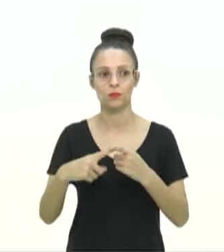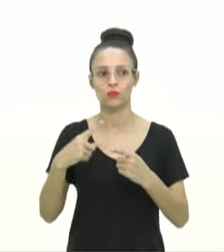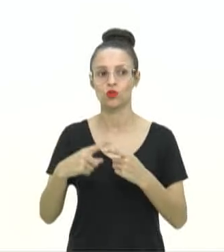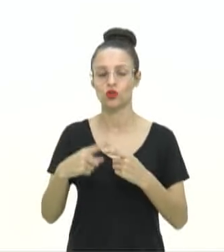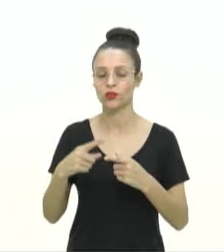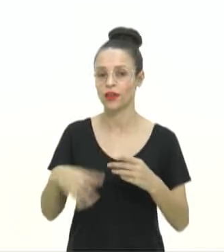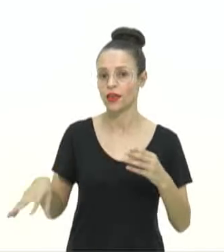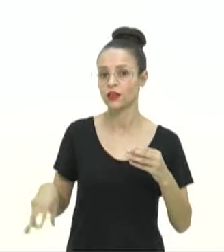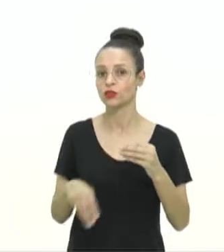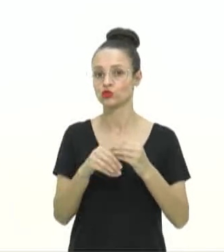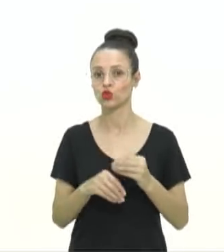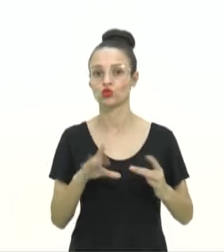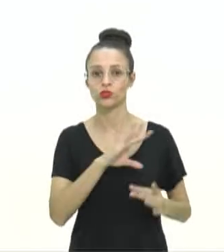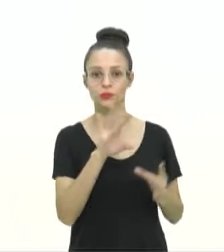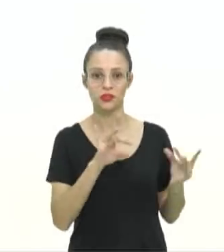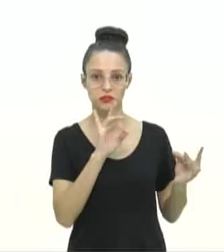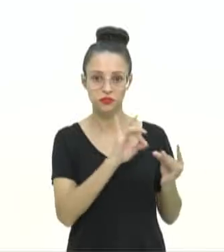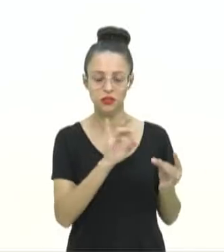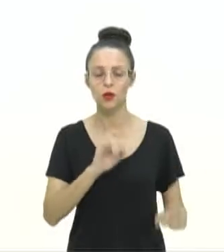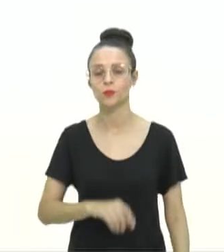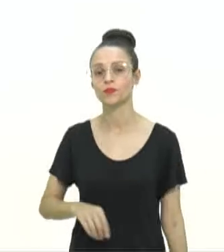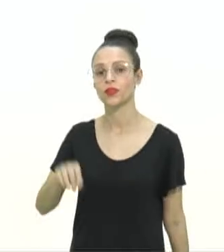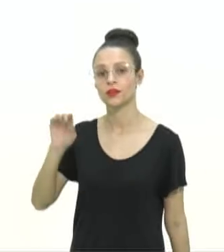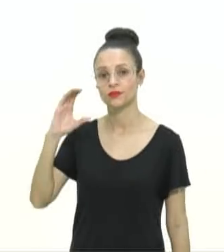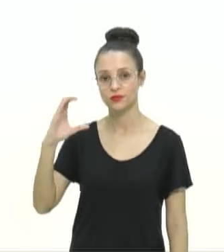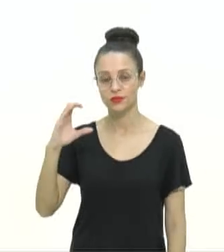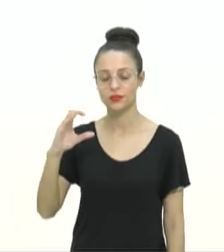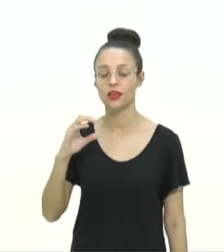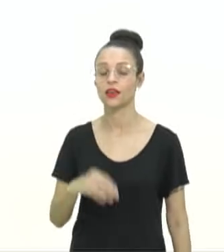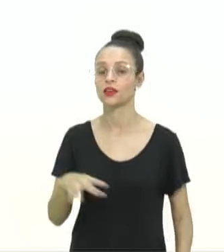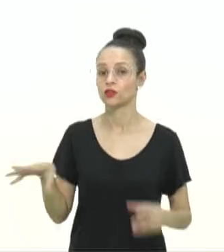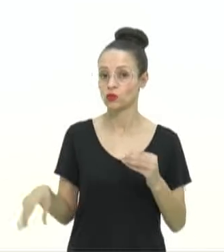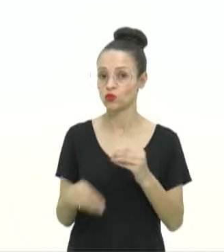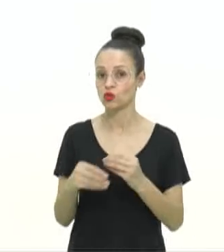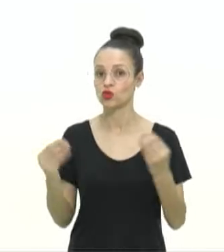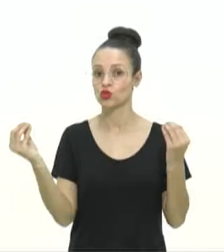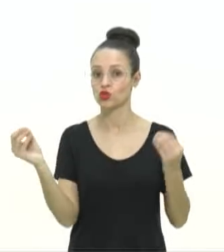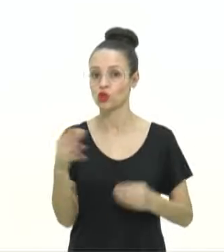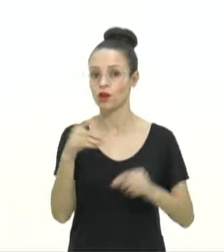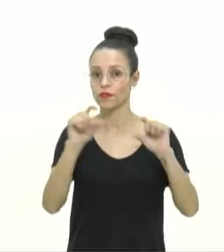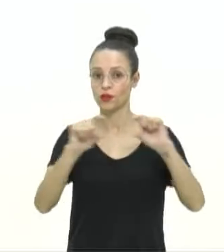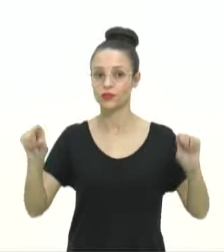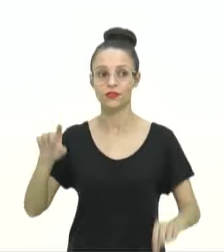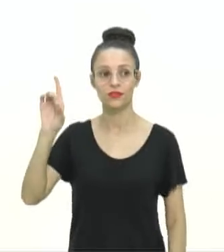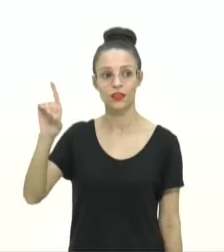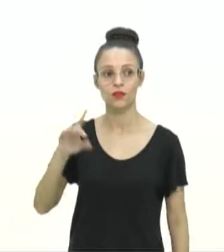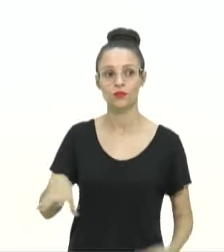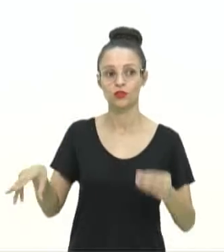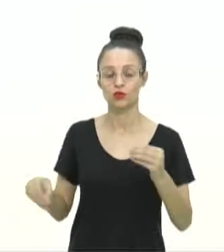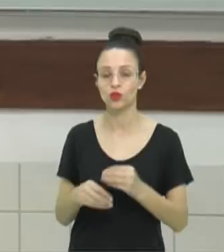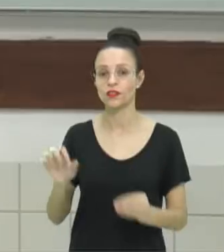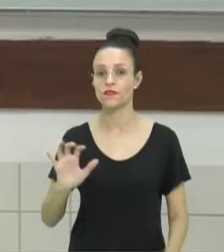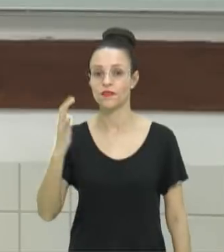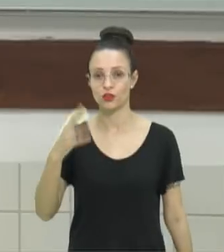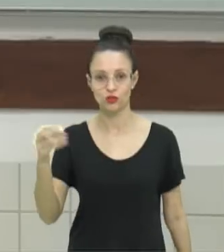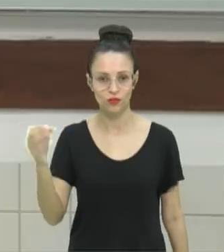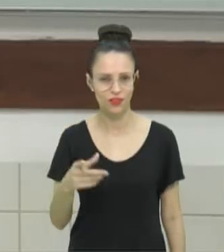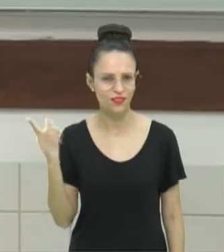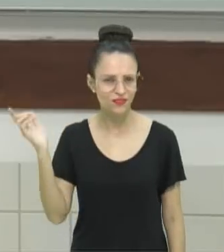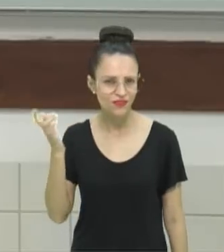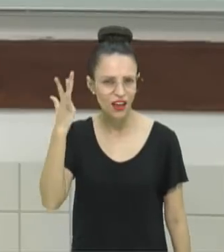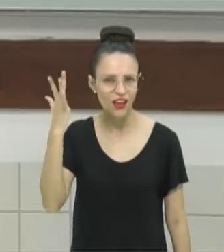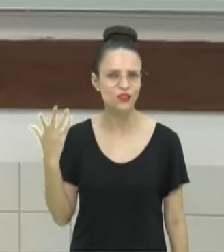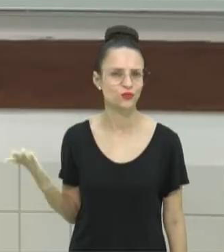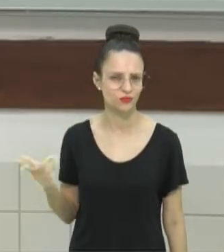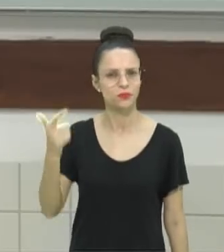introduz uma restrição. Letra C, porque introduz uma nova oração. Ou letra D, porque introduz um fato novo? Essa tá fácil, hein,